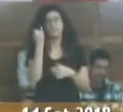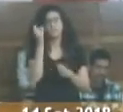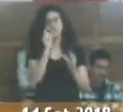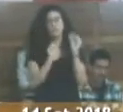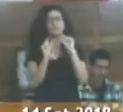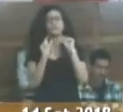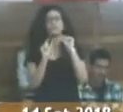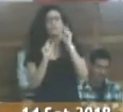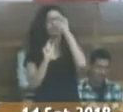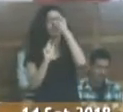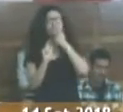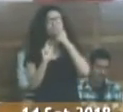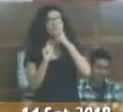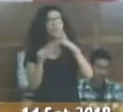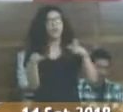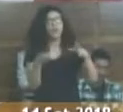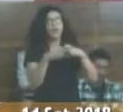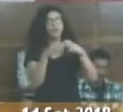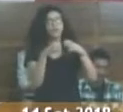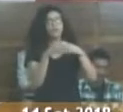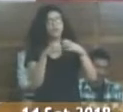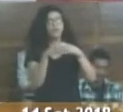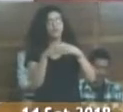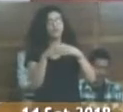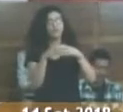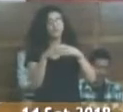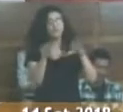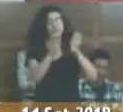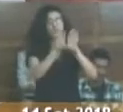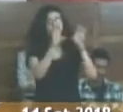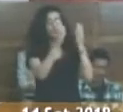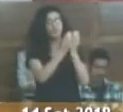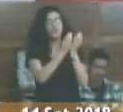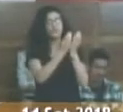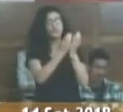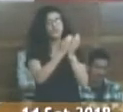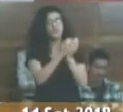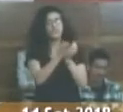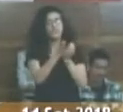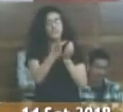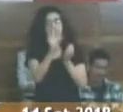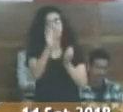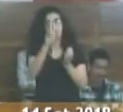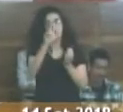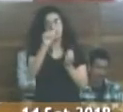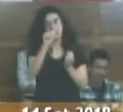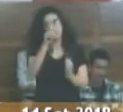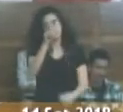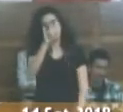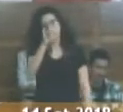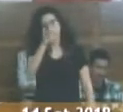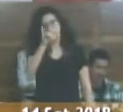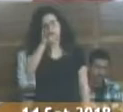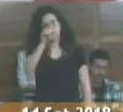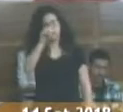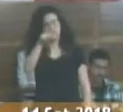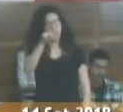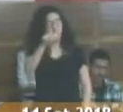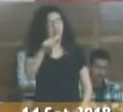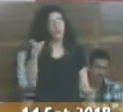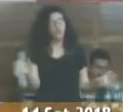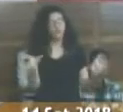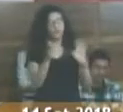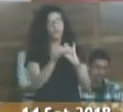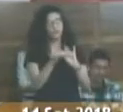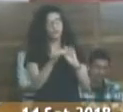pouco o que é o Fórum de Comunidades Tradicionais, para quem ainda não conhece, né, que é um movimento social que une essas três etnias indígenas,